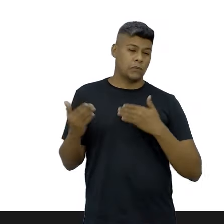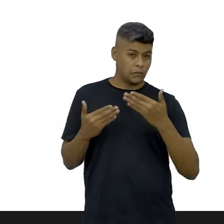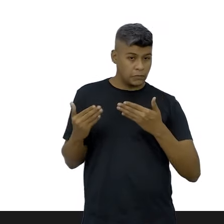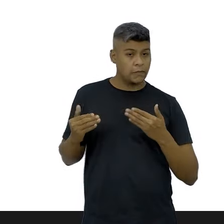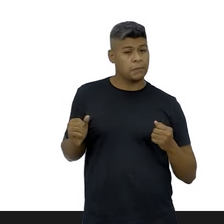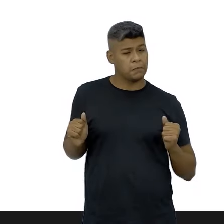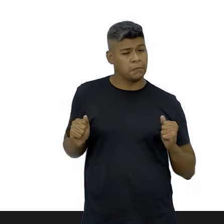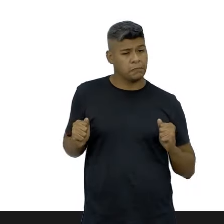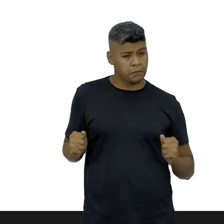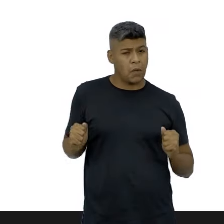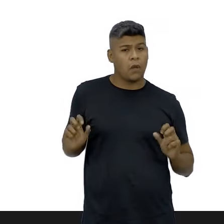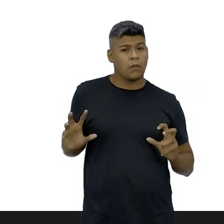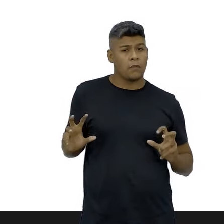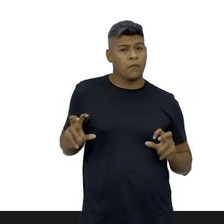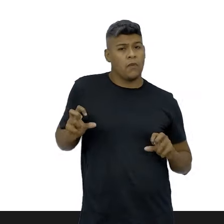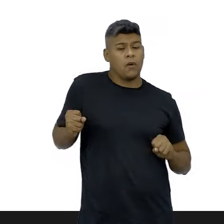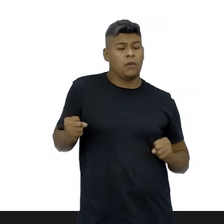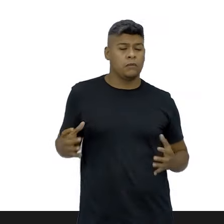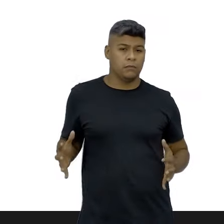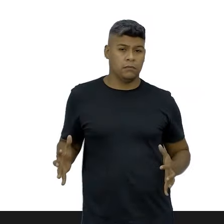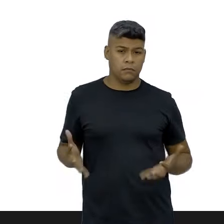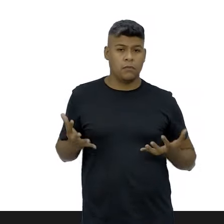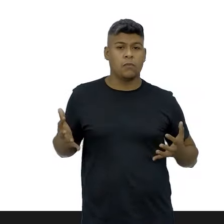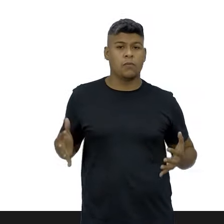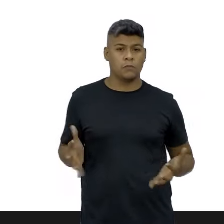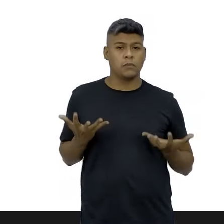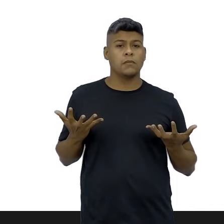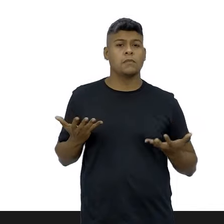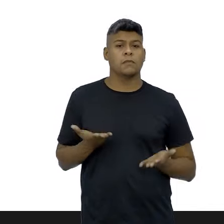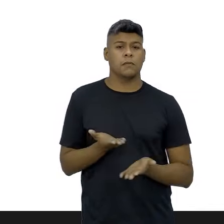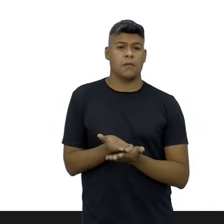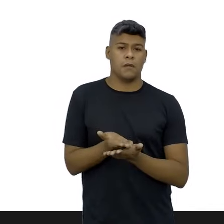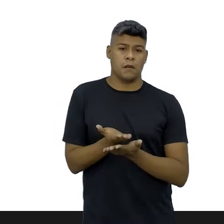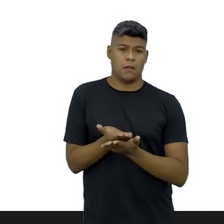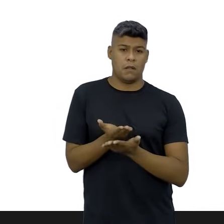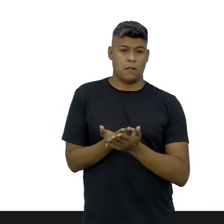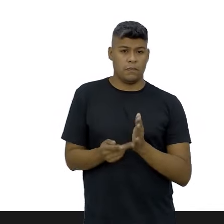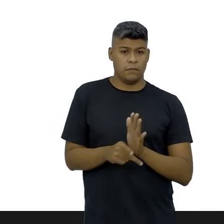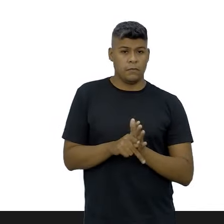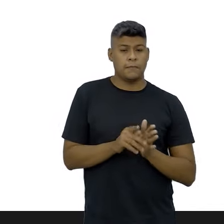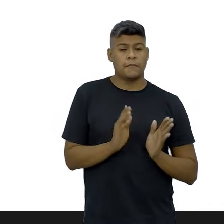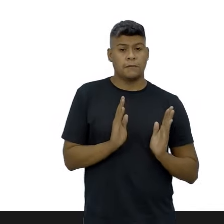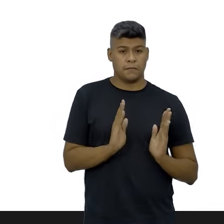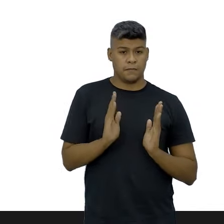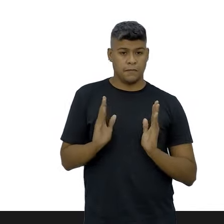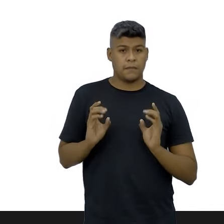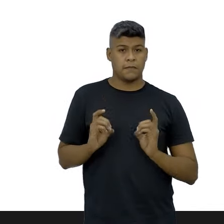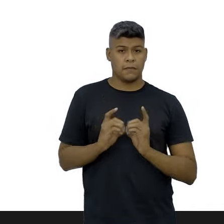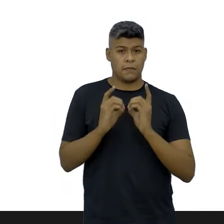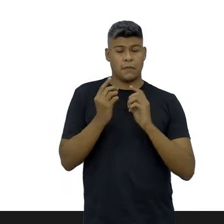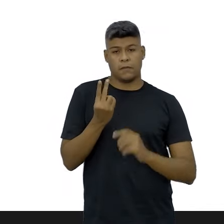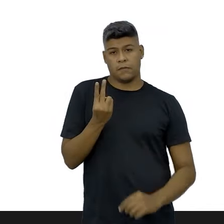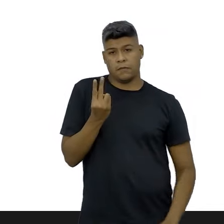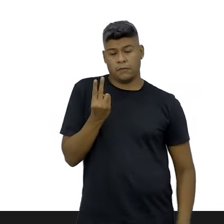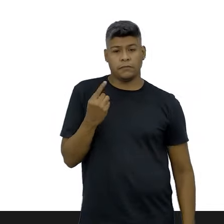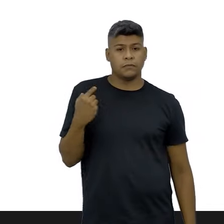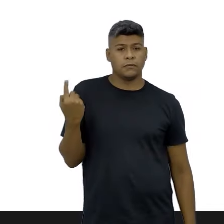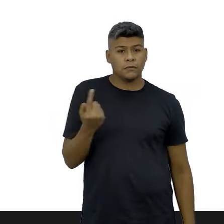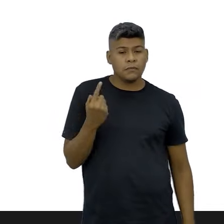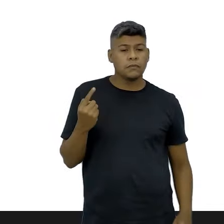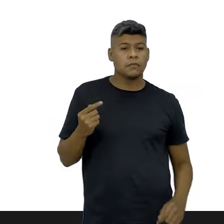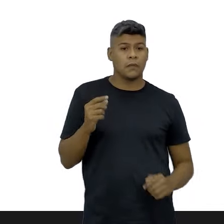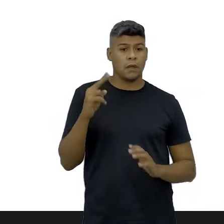ser potencializado, promovido em cada uma das aulas da sequência didática 2. Nós não vamos